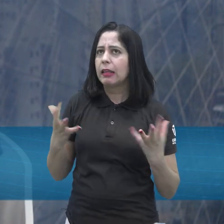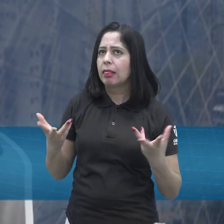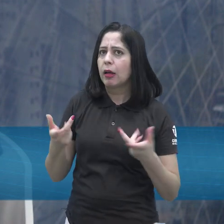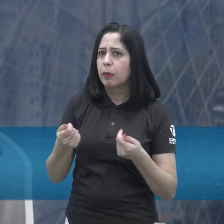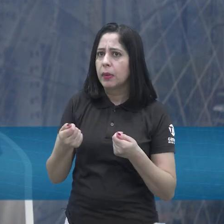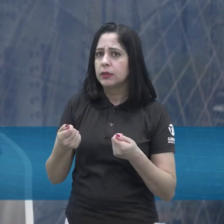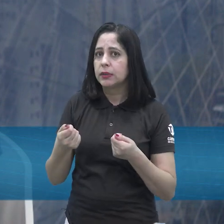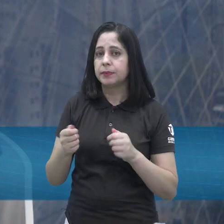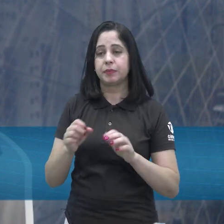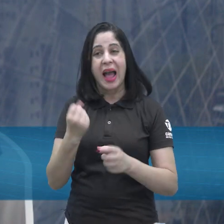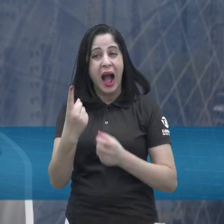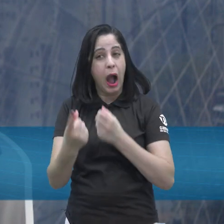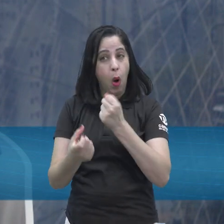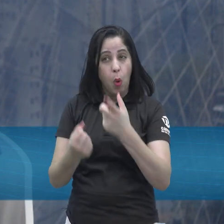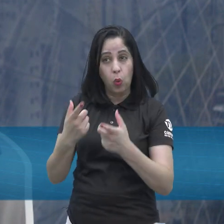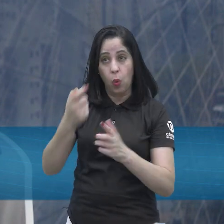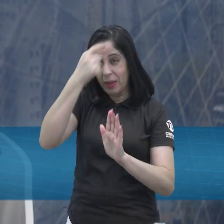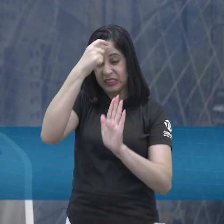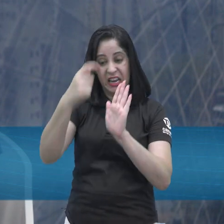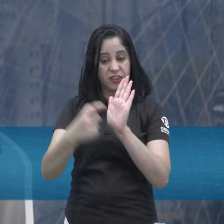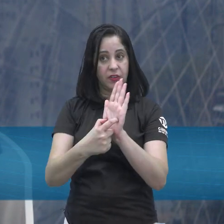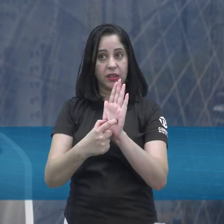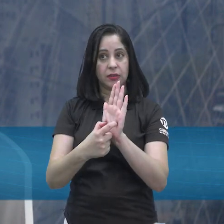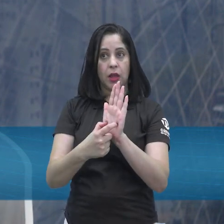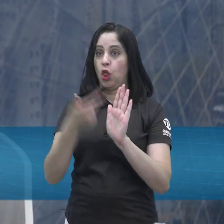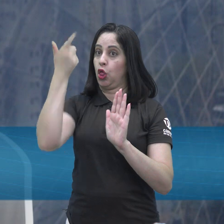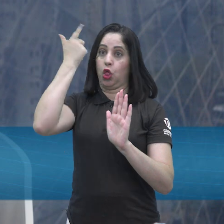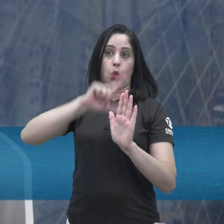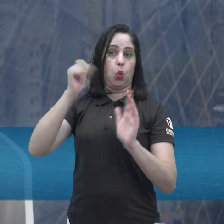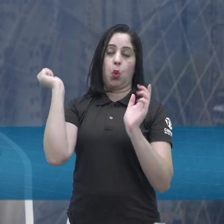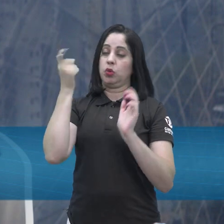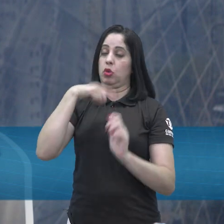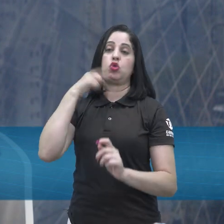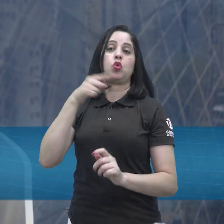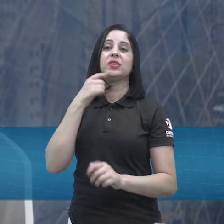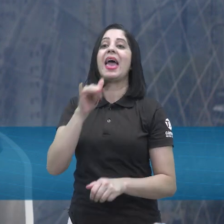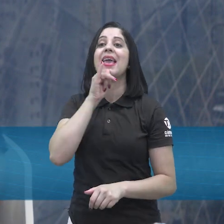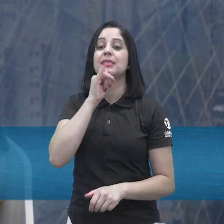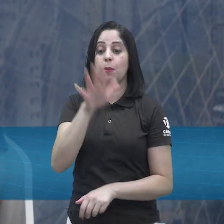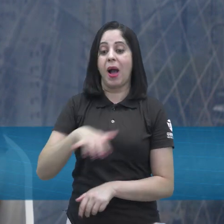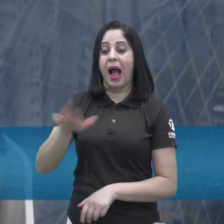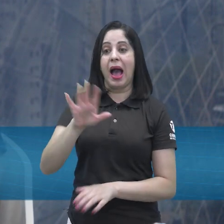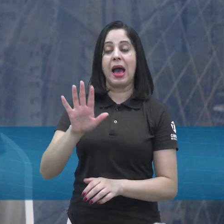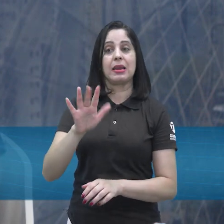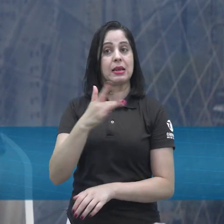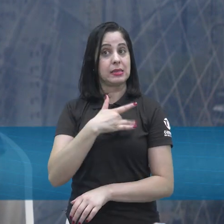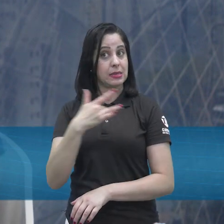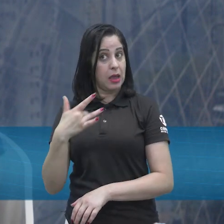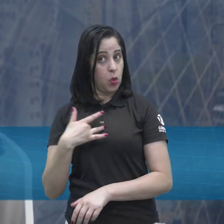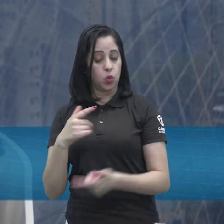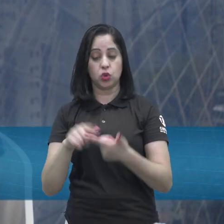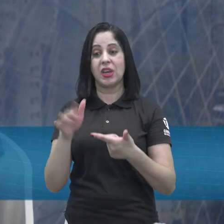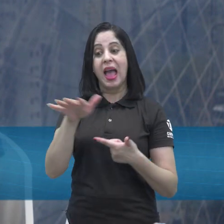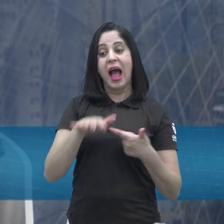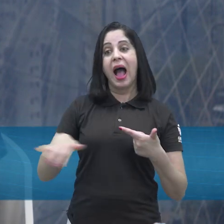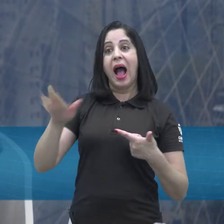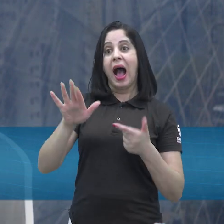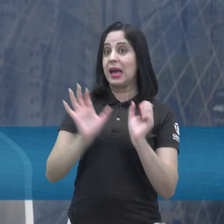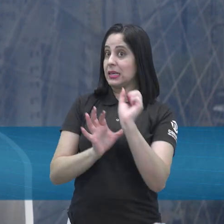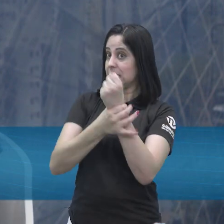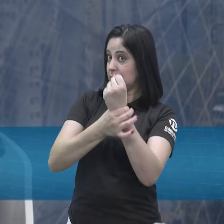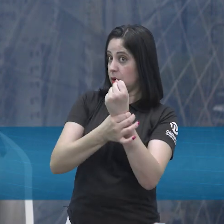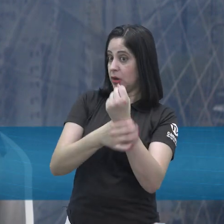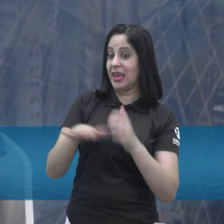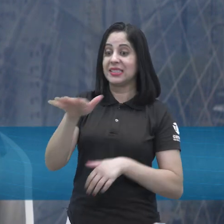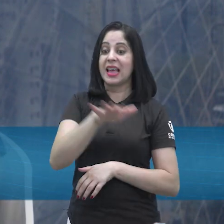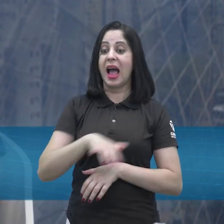habilidades que a inteligência artificial ela ainda não consegue imitar. Né? Então, dentro da área da saúde, dentro da área da segurança, como você ressaltou,